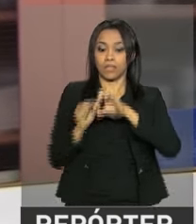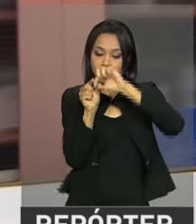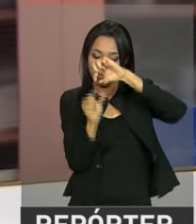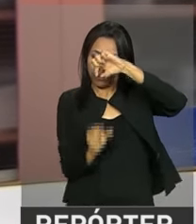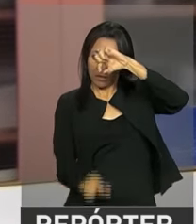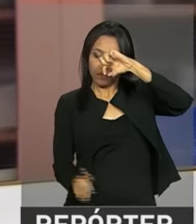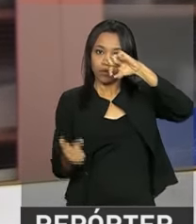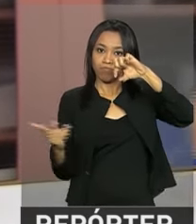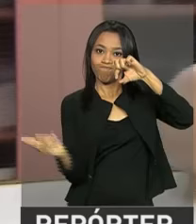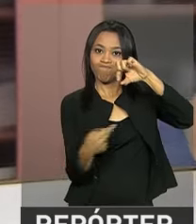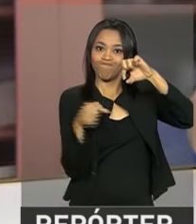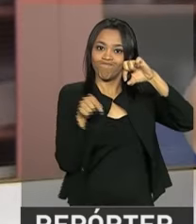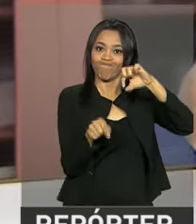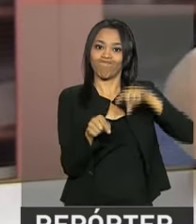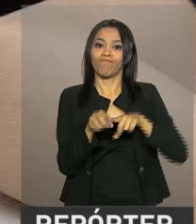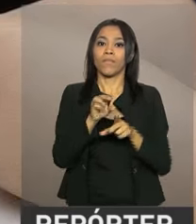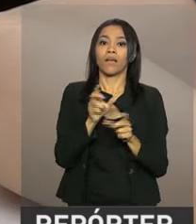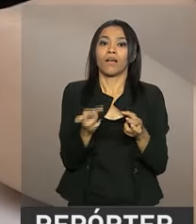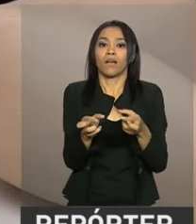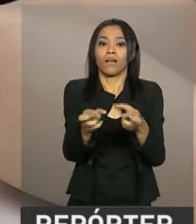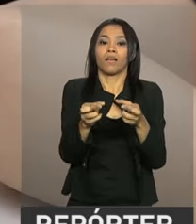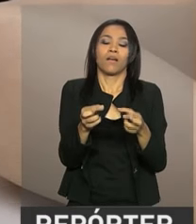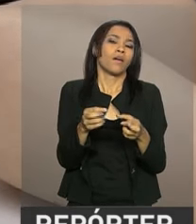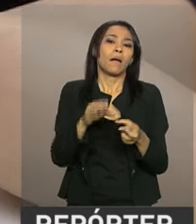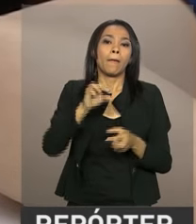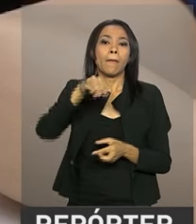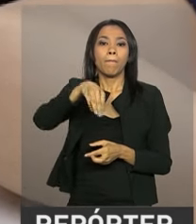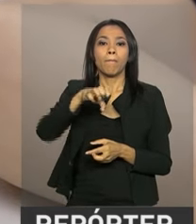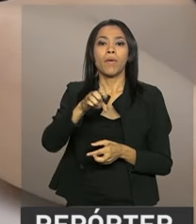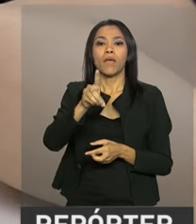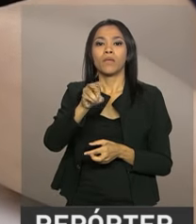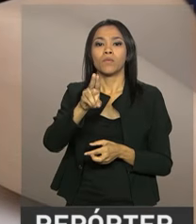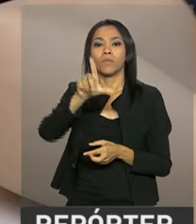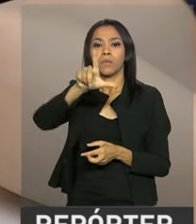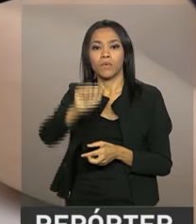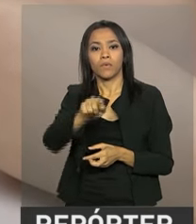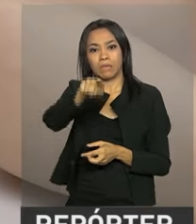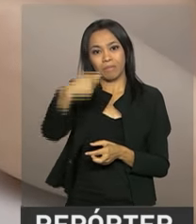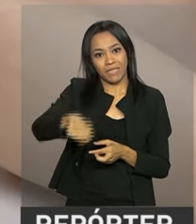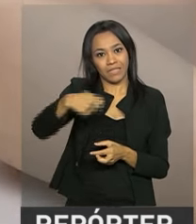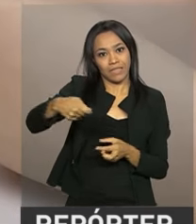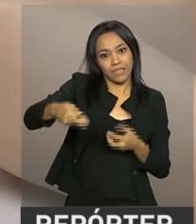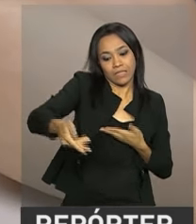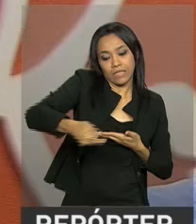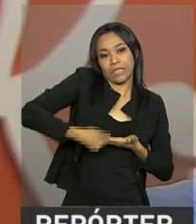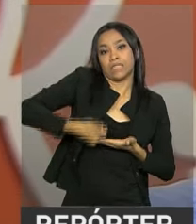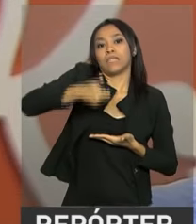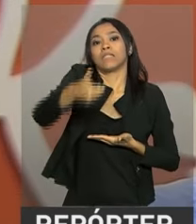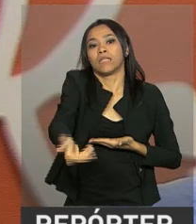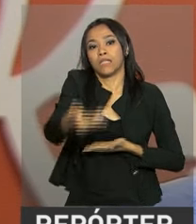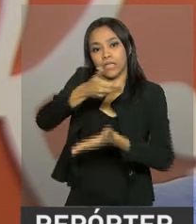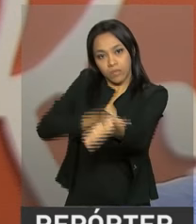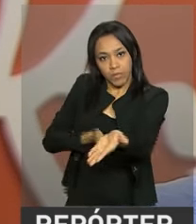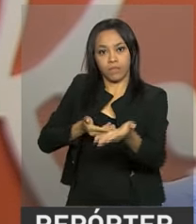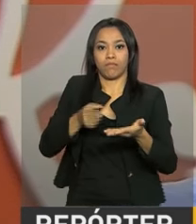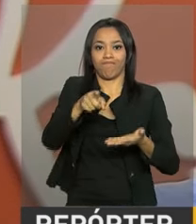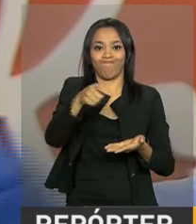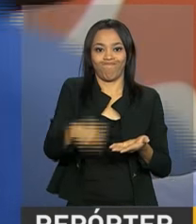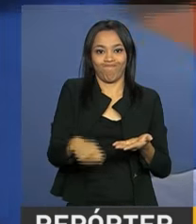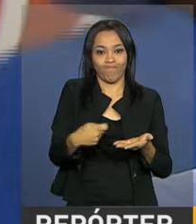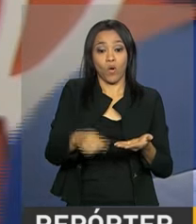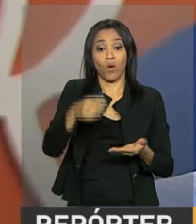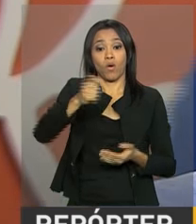O tratamento já dura 8 meses e a criança deve passar por um transplante de medula em breve. 8 meses de tratamento